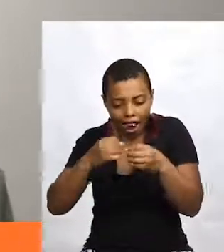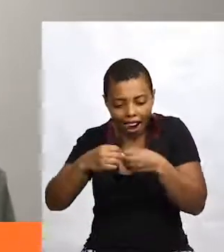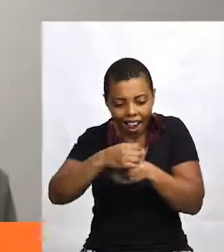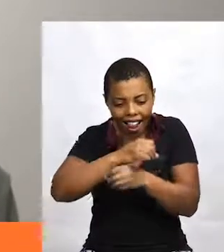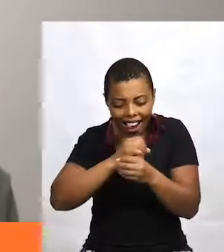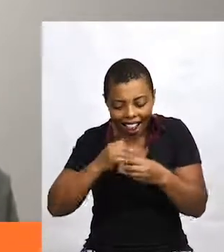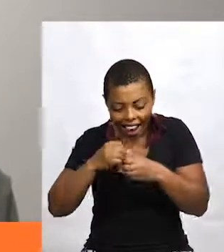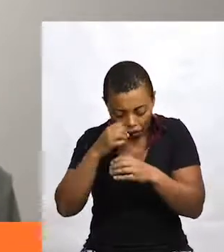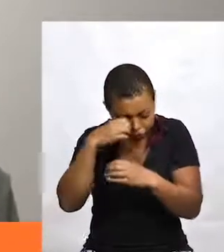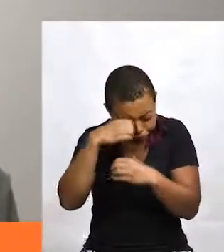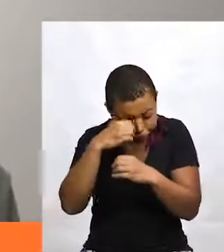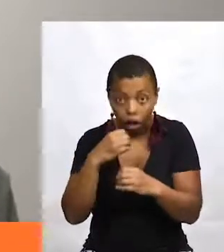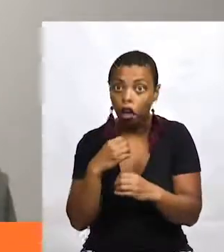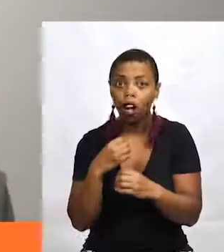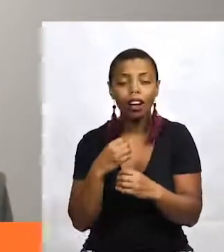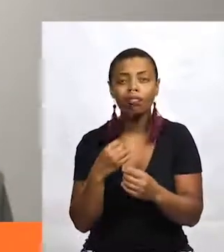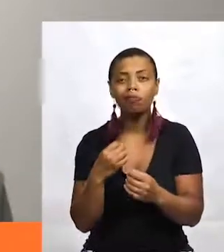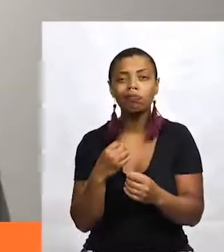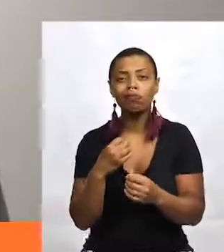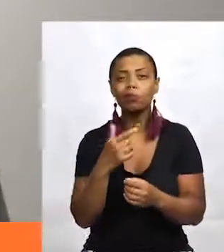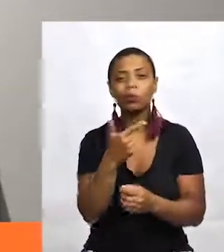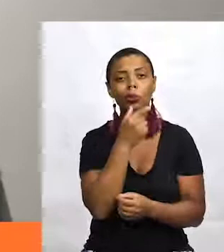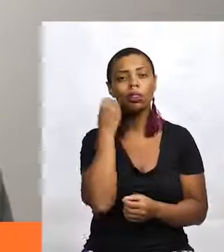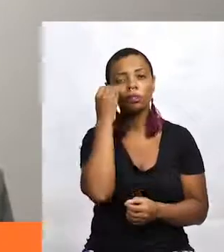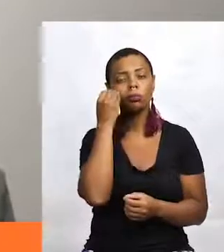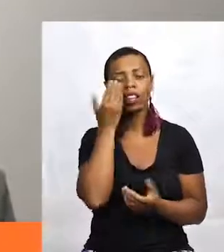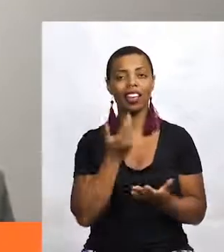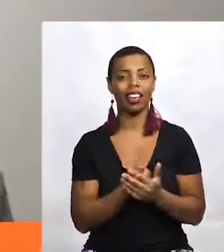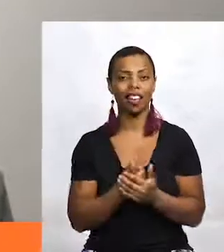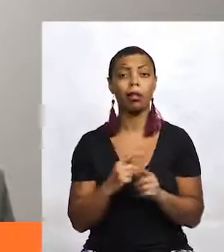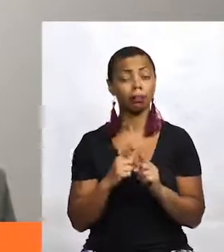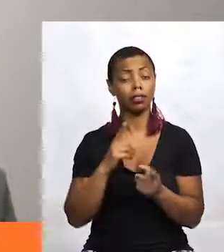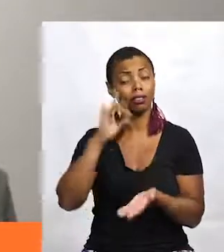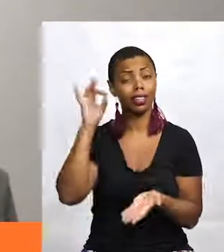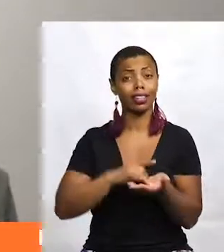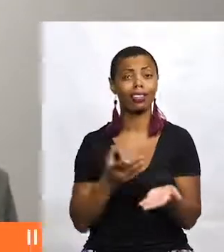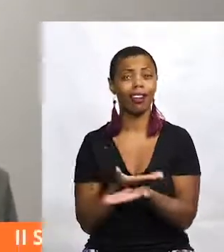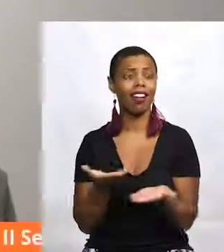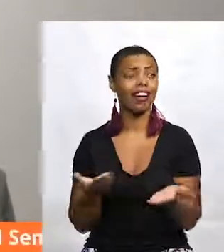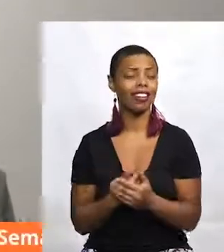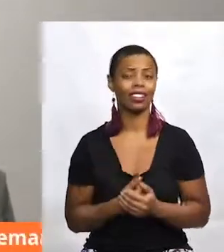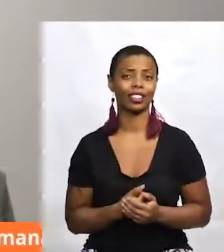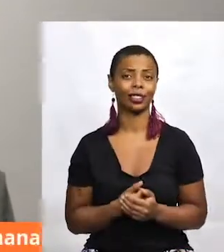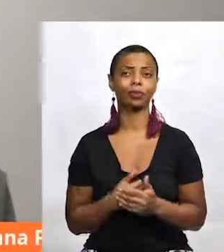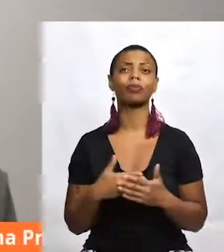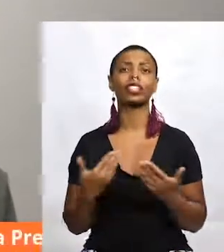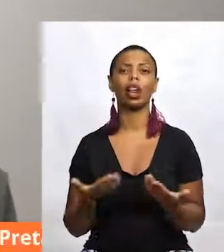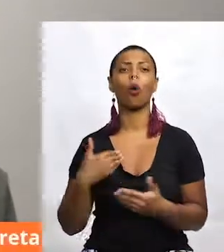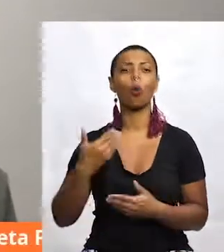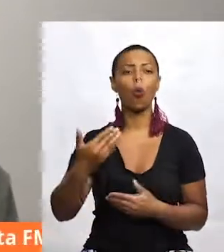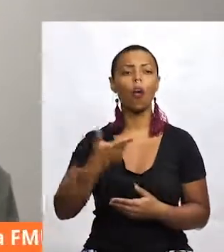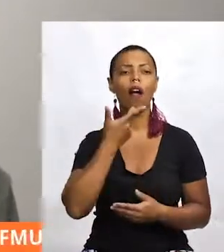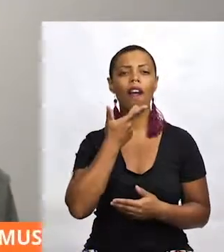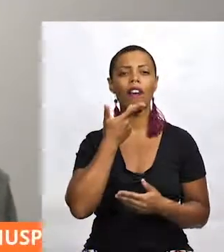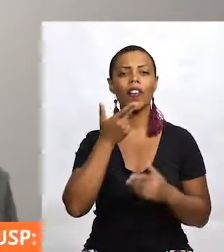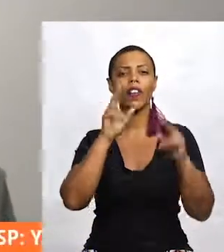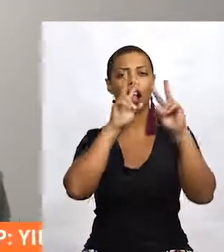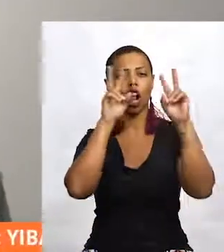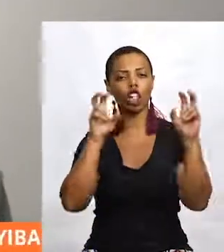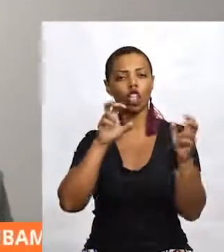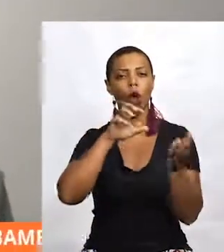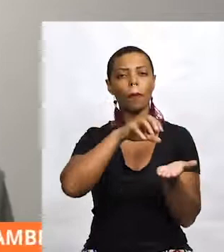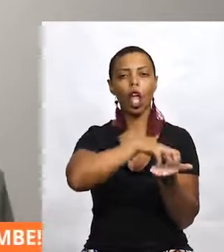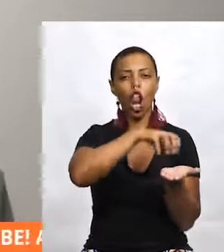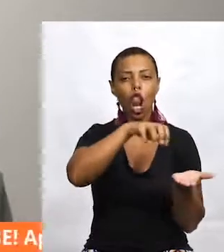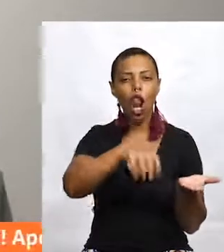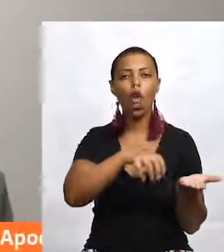no microscópio. E essa é uma realidade, né? Essa é uma realidade. Então, quando a gente fala desse quilombo, quando a